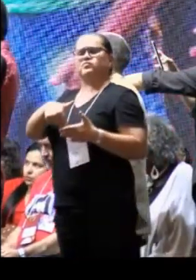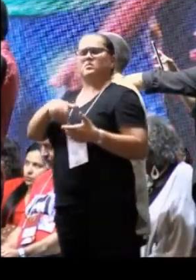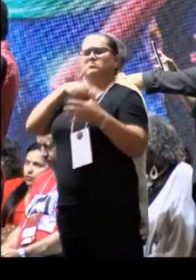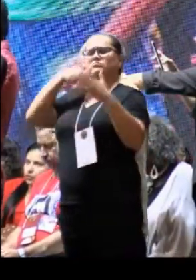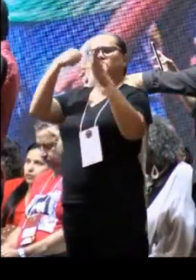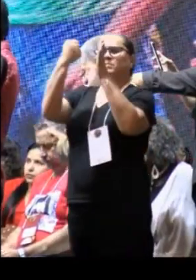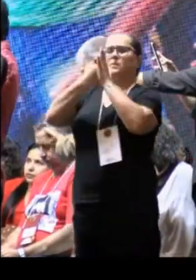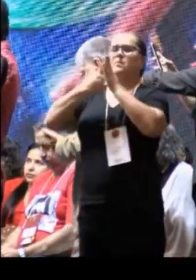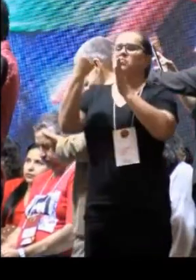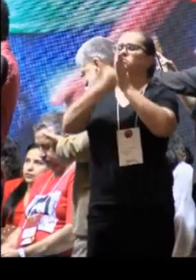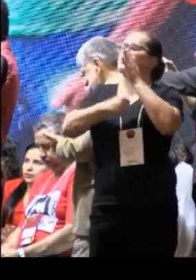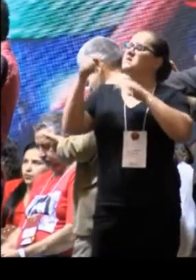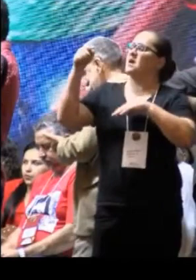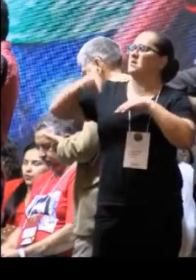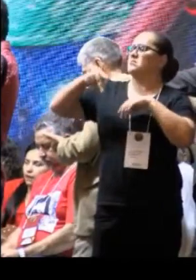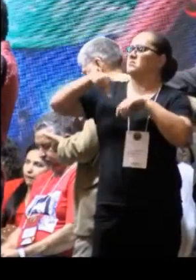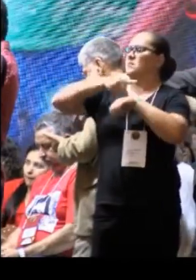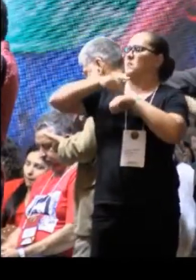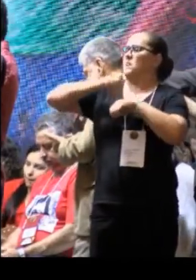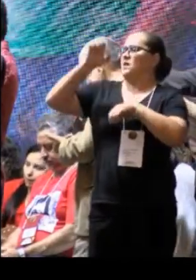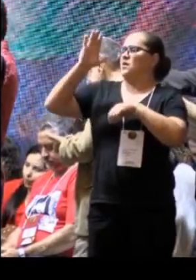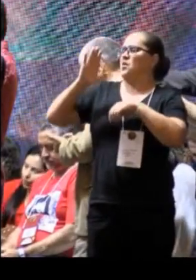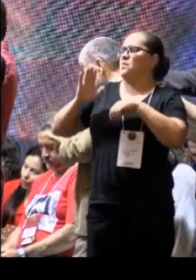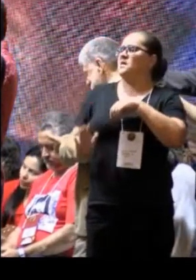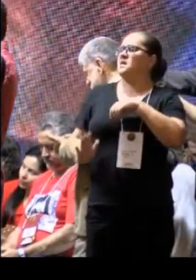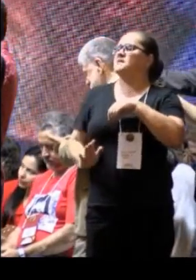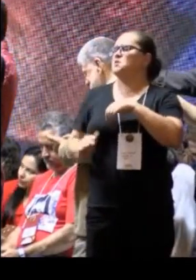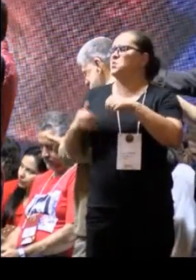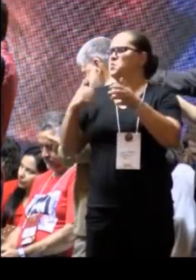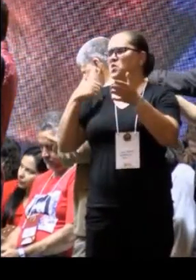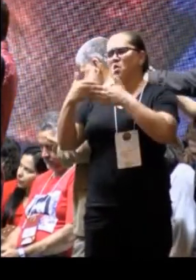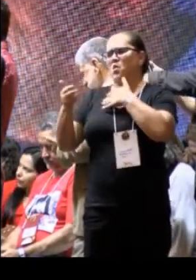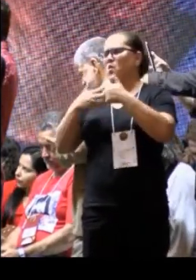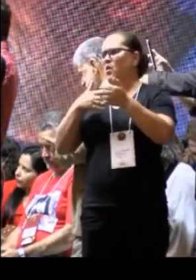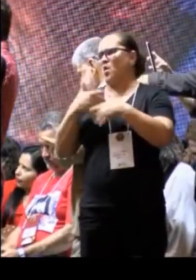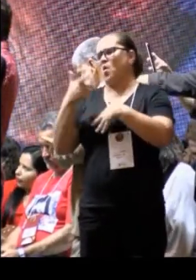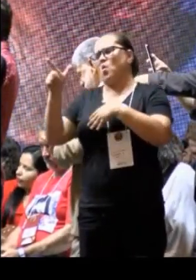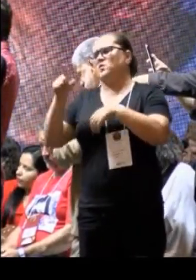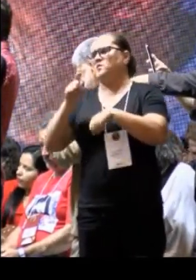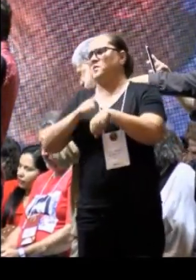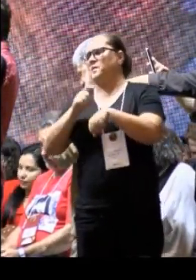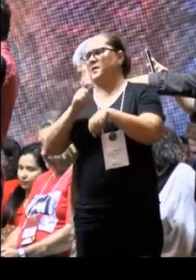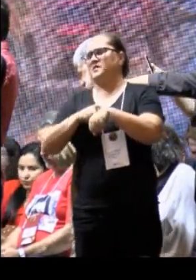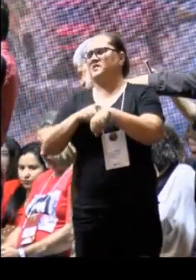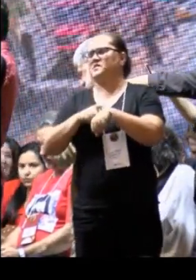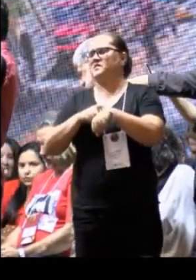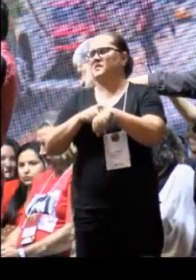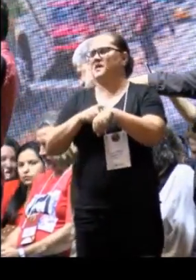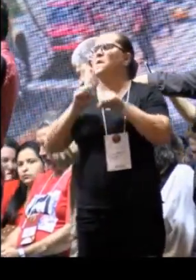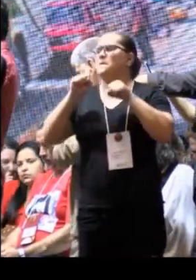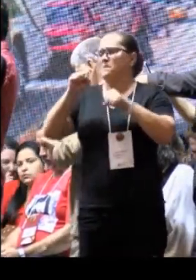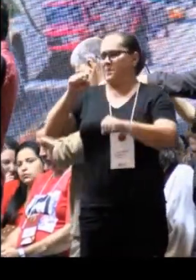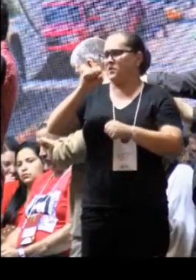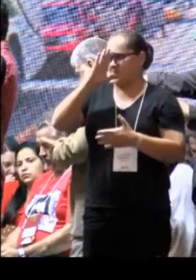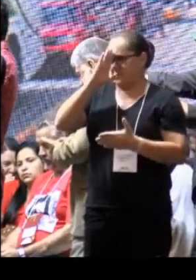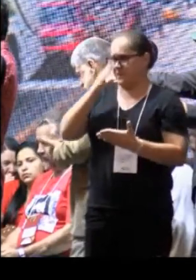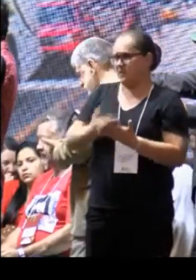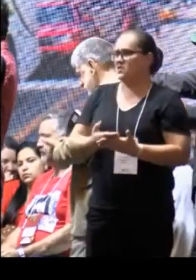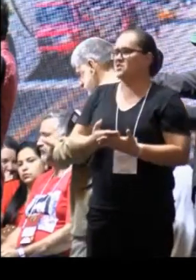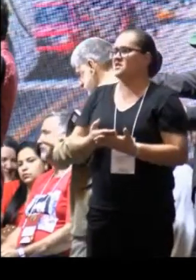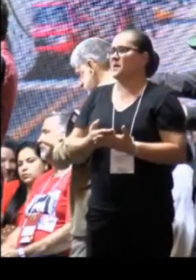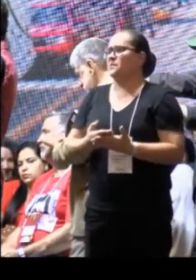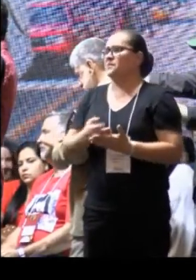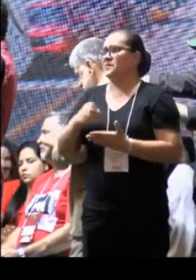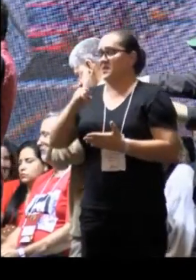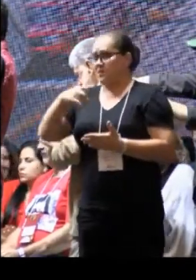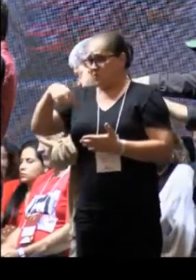lutar neste país do que eu já tive em qualquer outro momento. Pode acreditar que